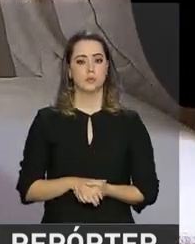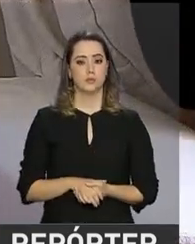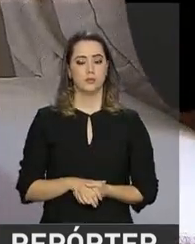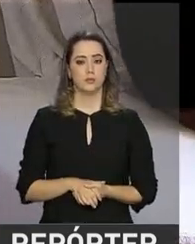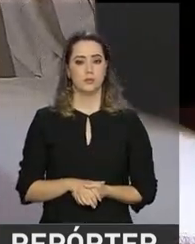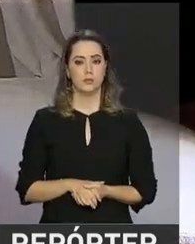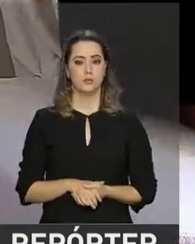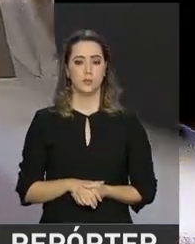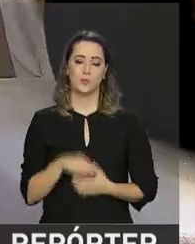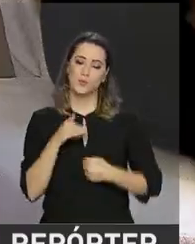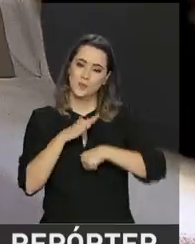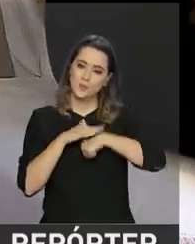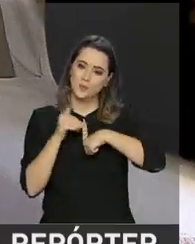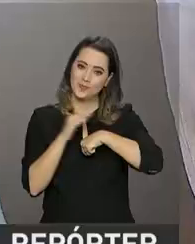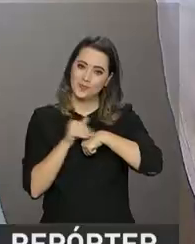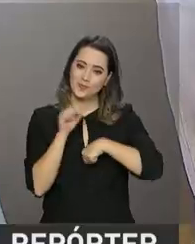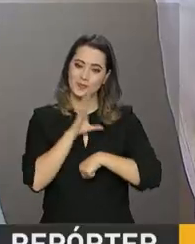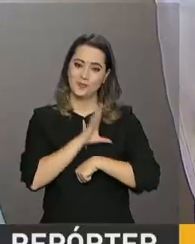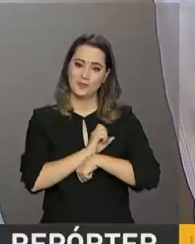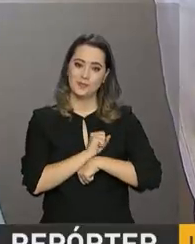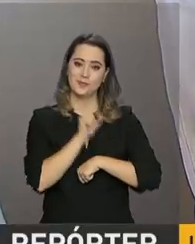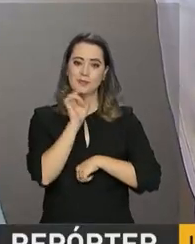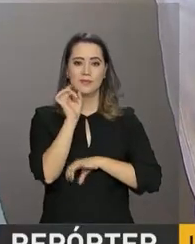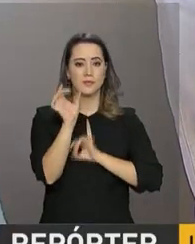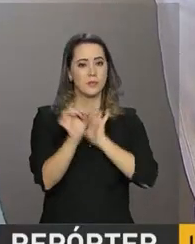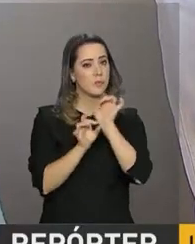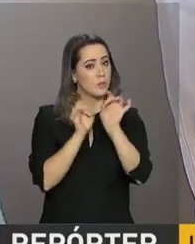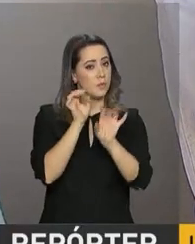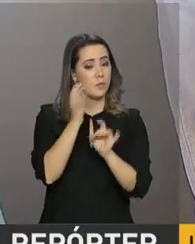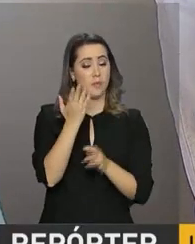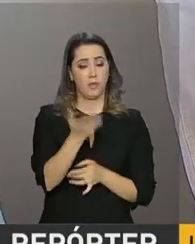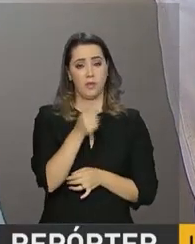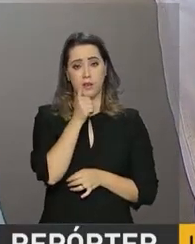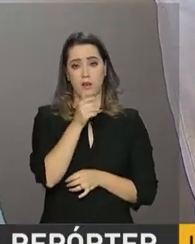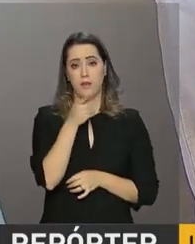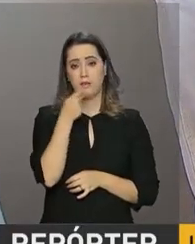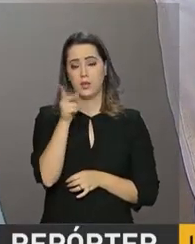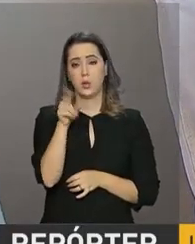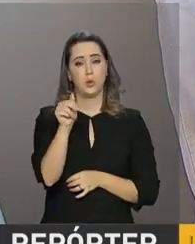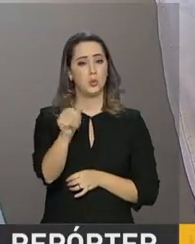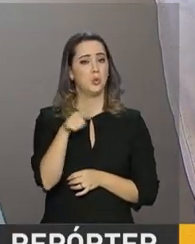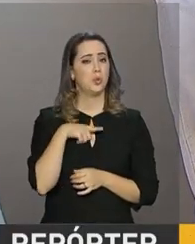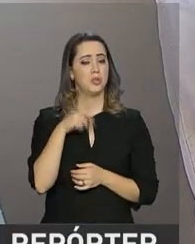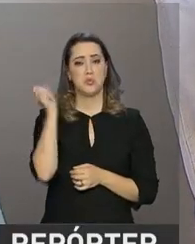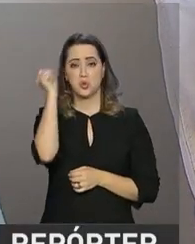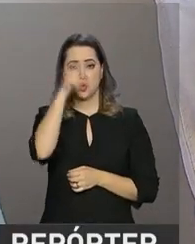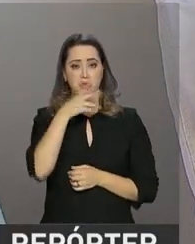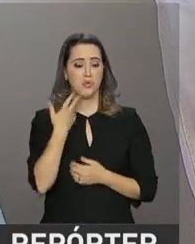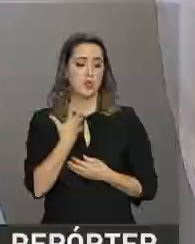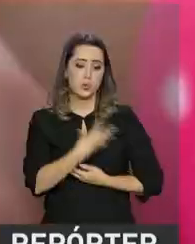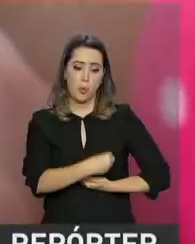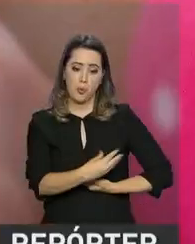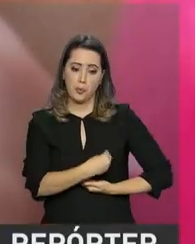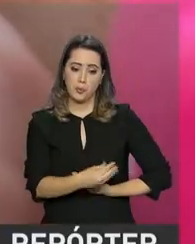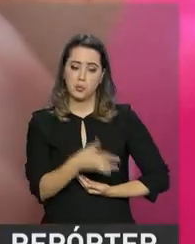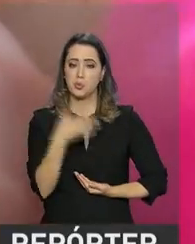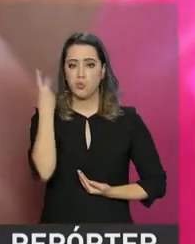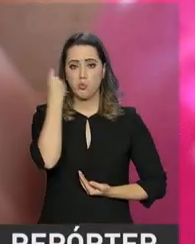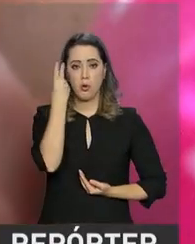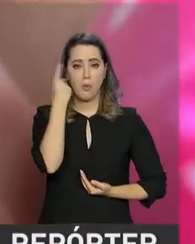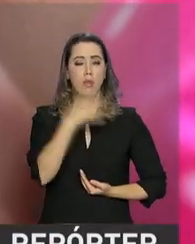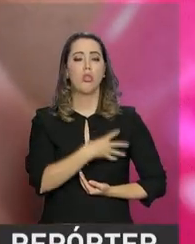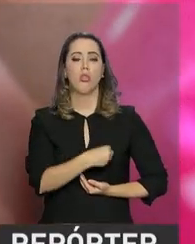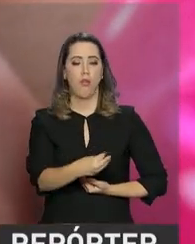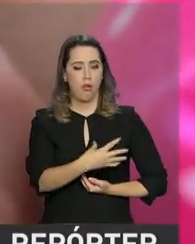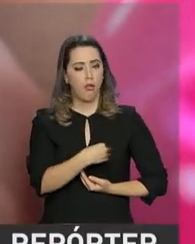Um momento de carinho e amor que é só delas. Tayane conta que nunca teve dificuldade para amamentar Clarice e que tem leite